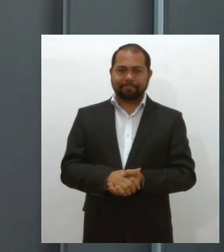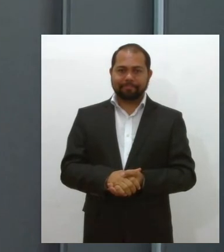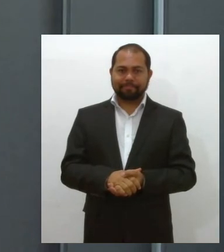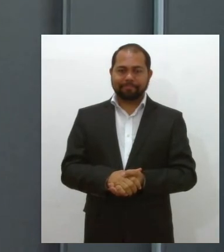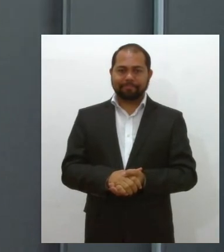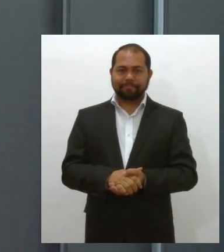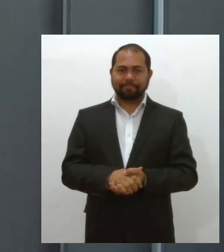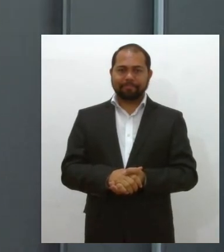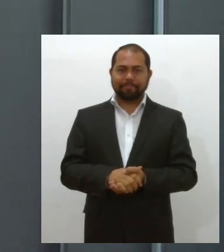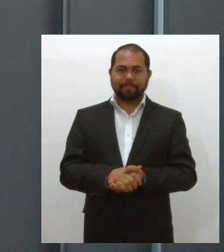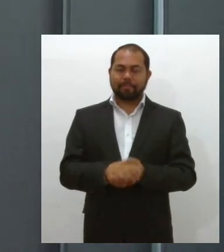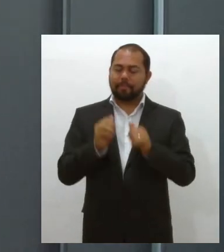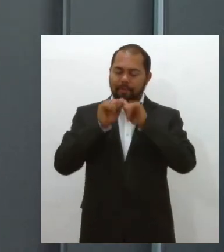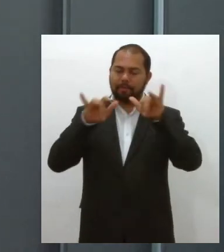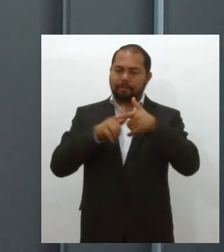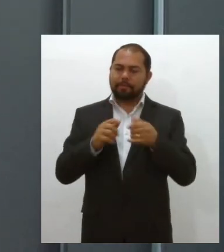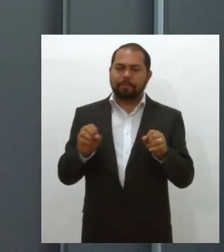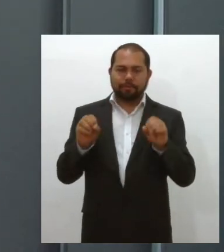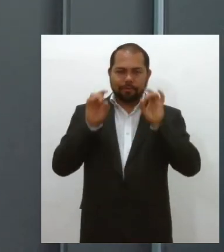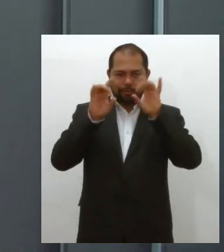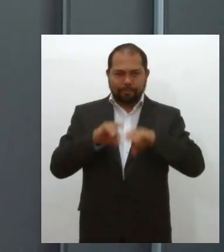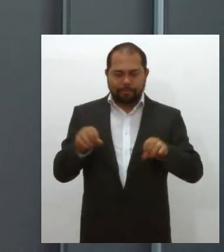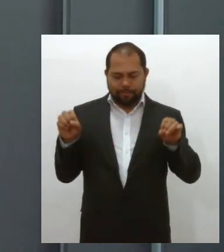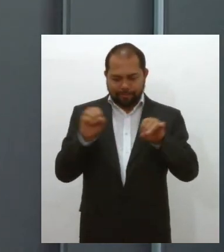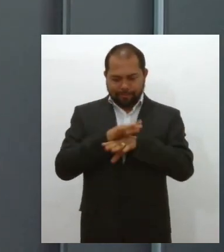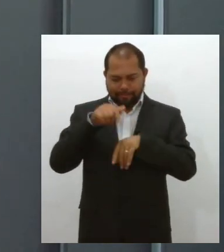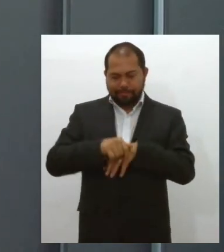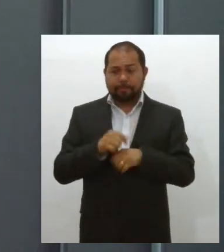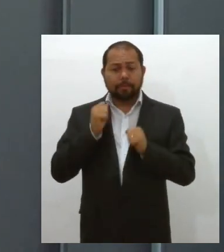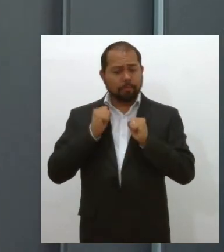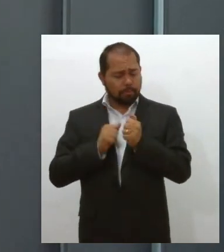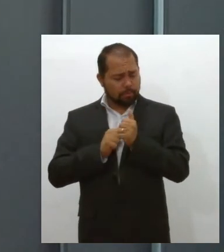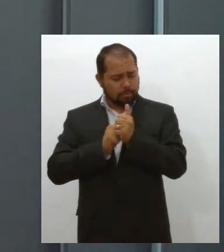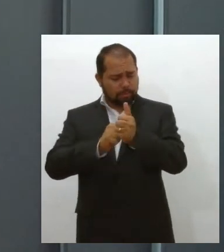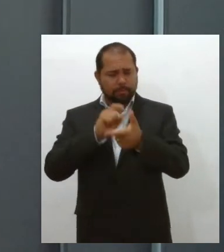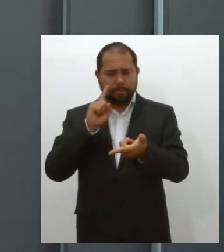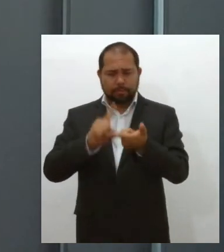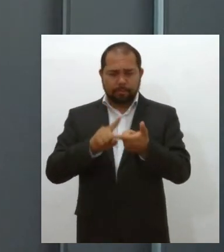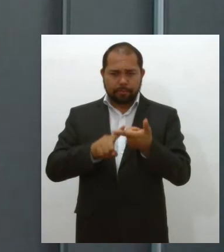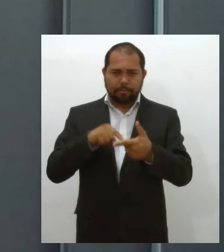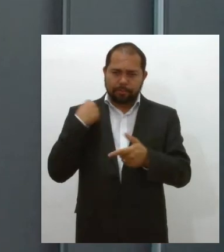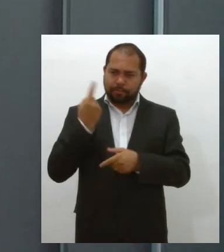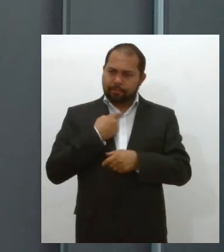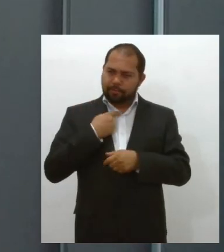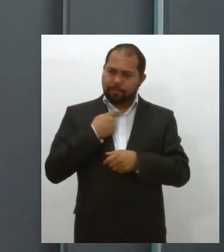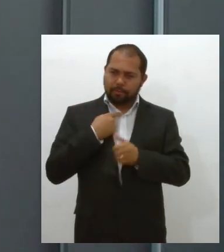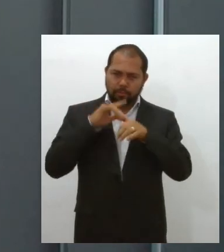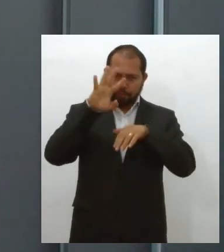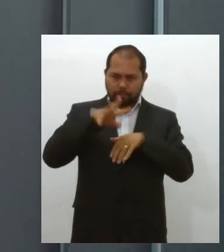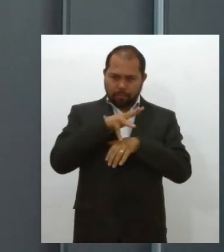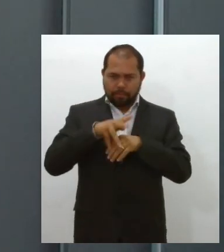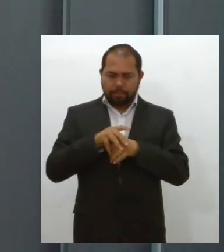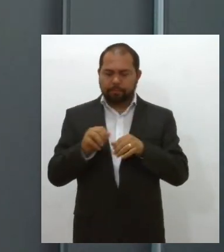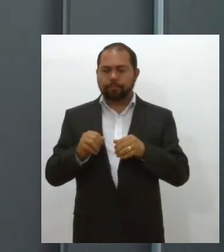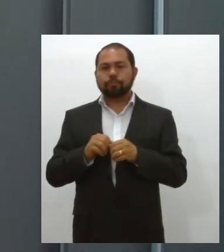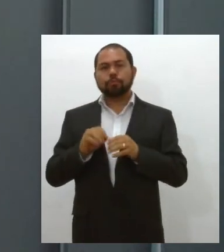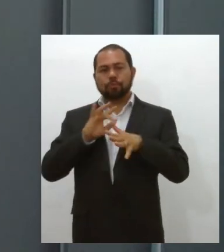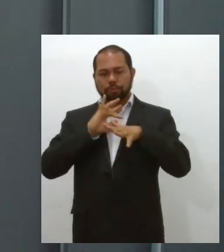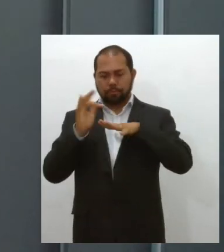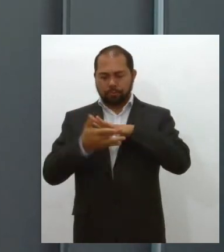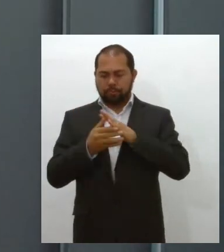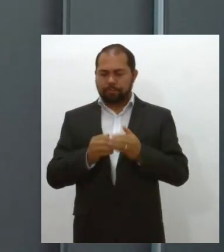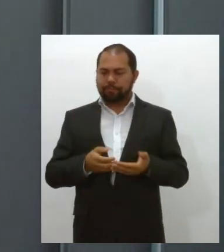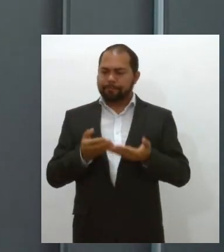O Alésio Notícia Especial fica por aqui. Você pode acompanhar também a nossa programação através das redes sociais, no Facebook e no